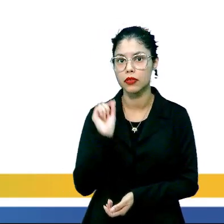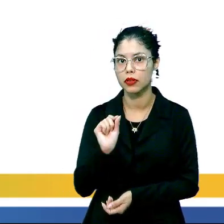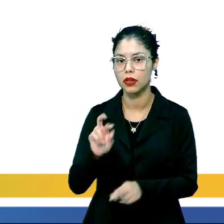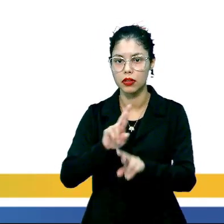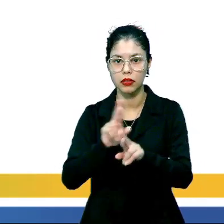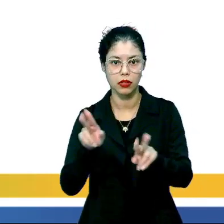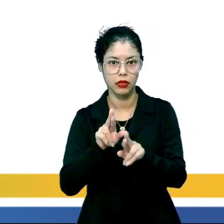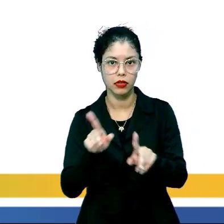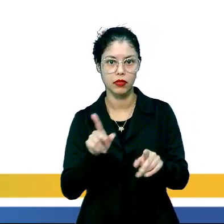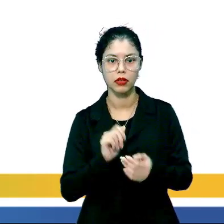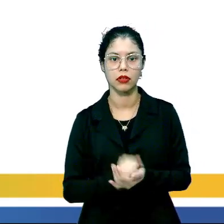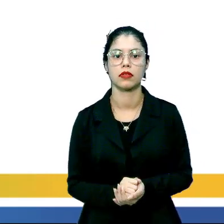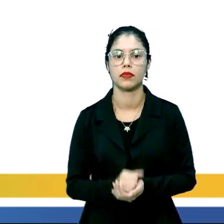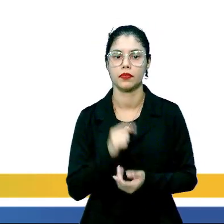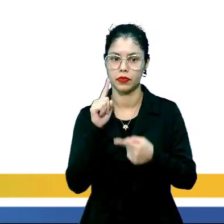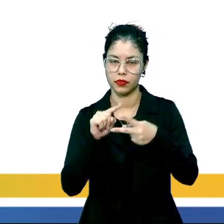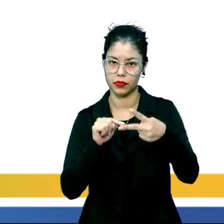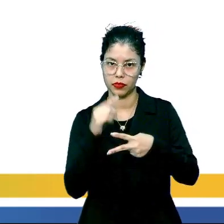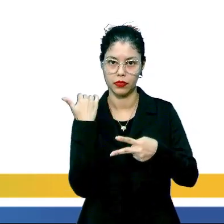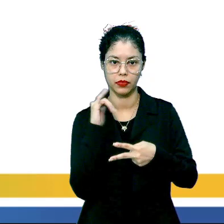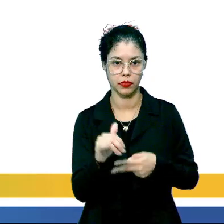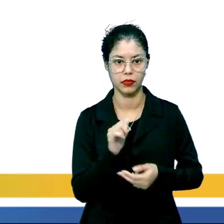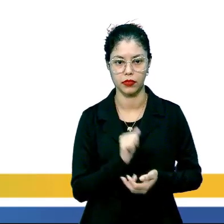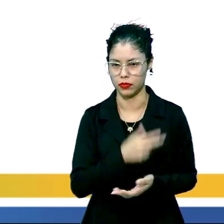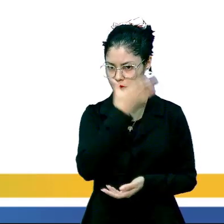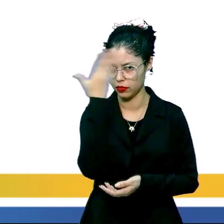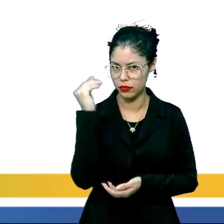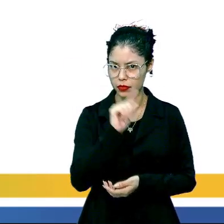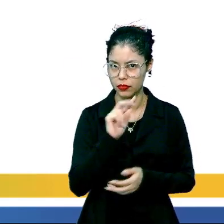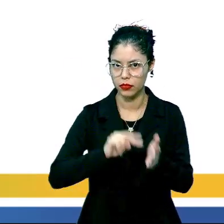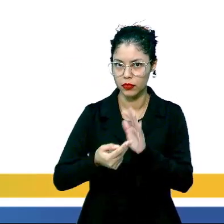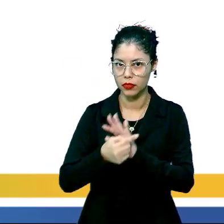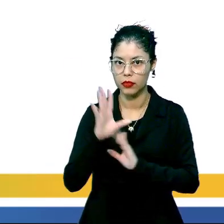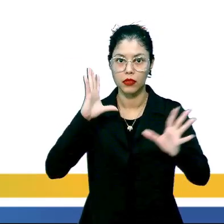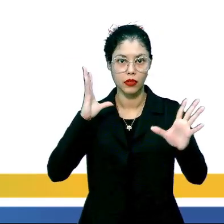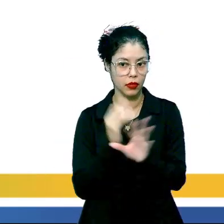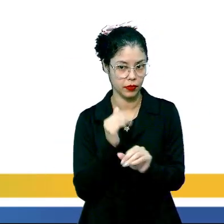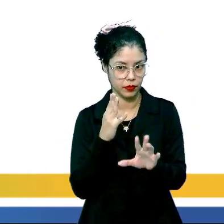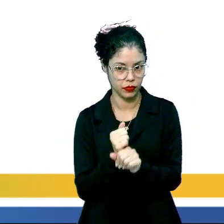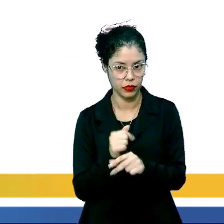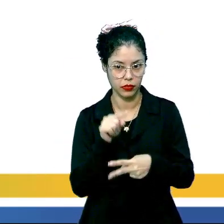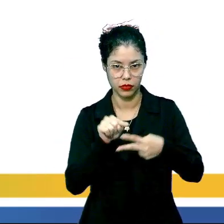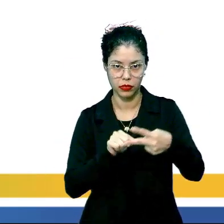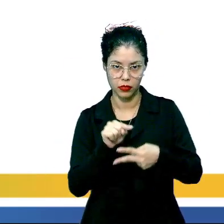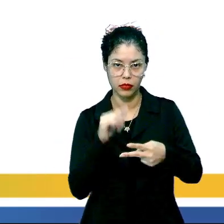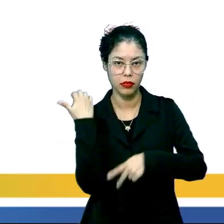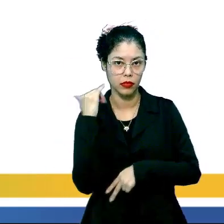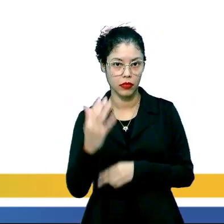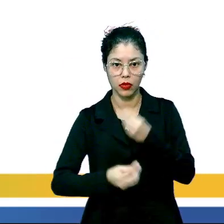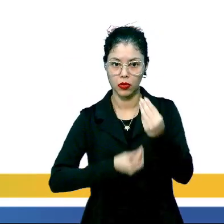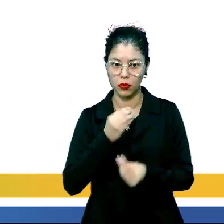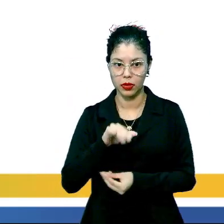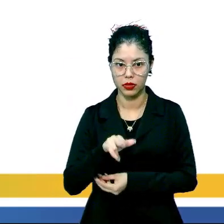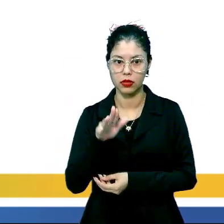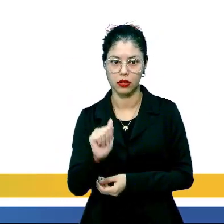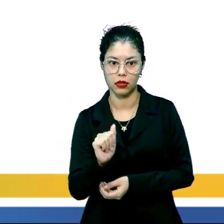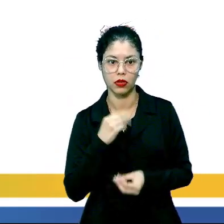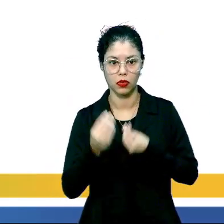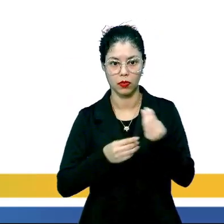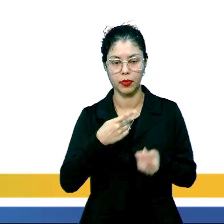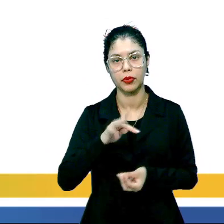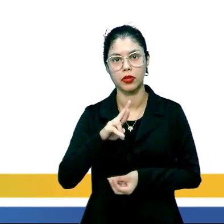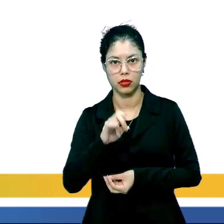diferença desses dois tipos de energia. Agora, não esqueça o seguinte: a soma dessas duas energias, tanto a cinética